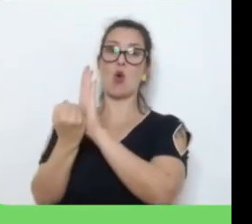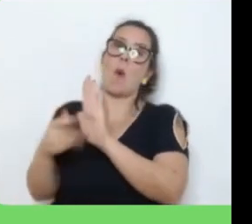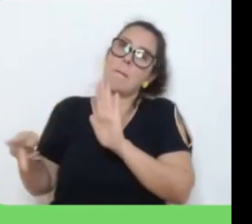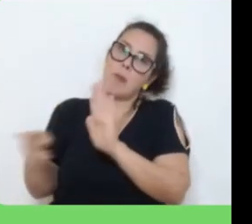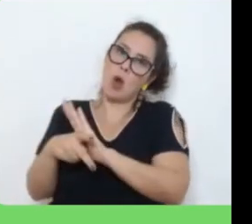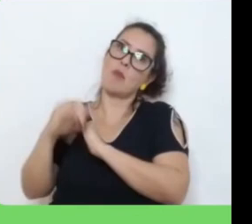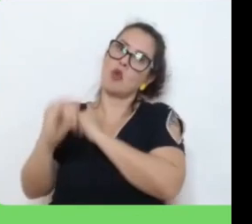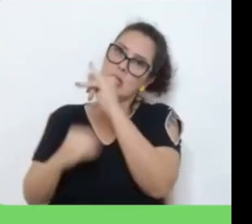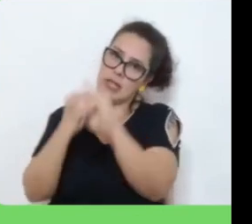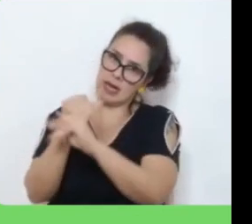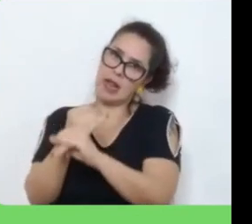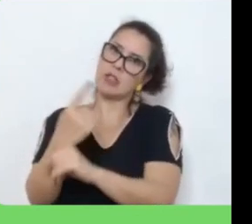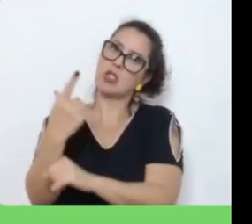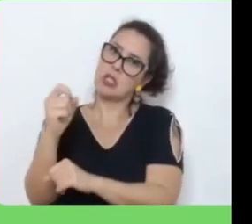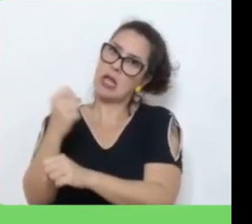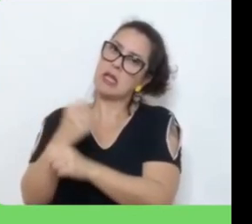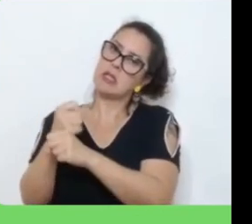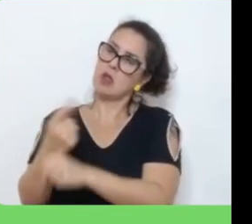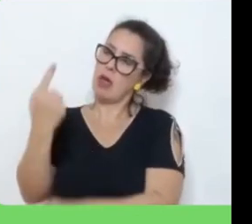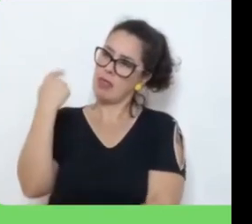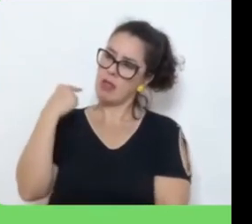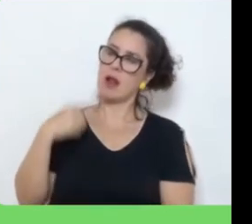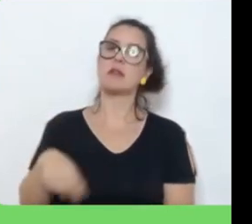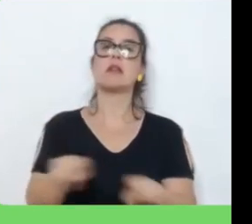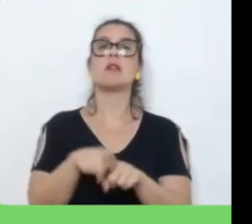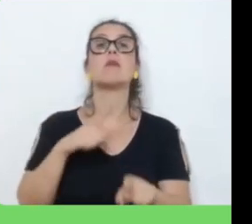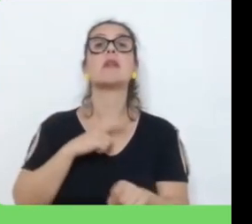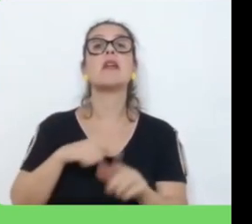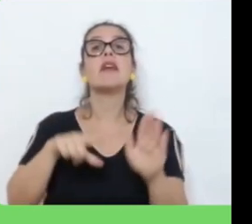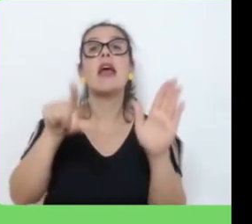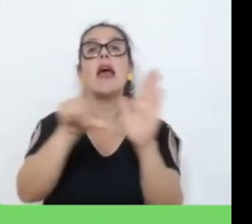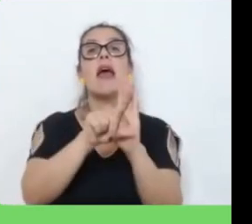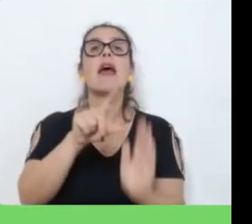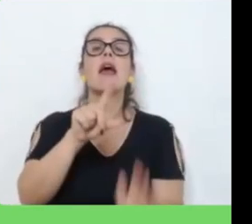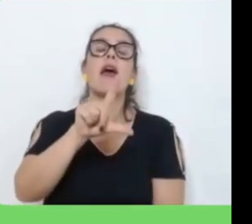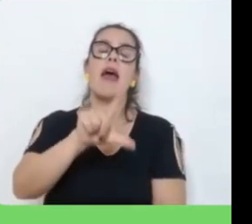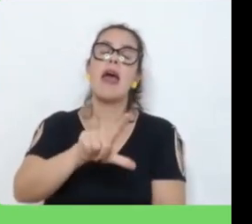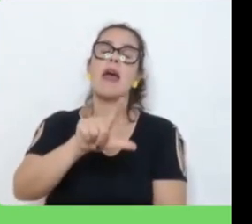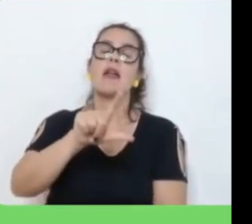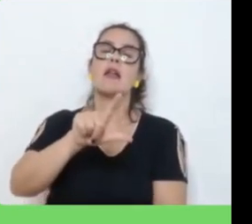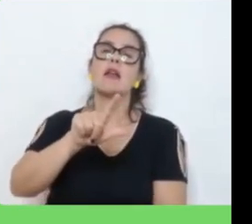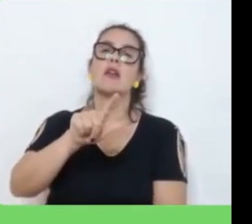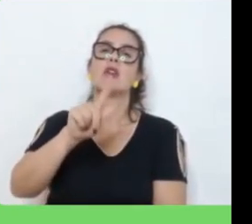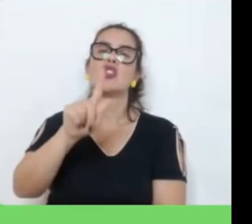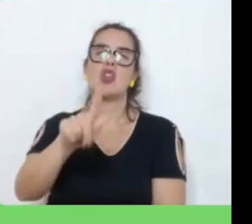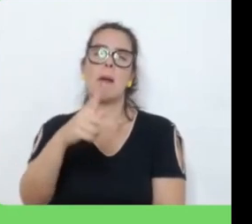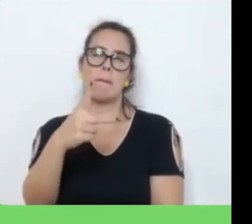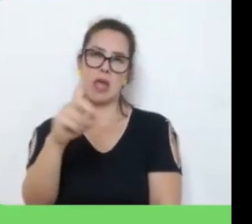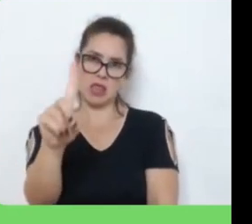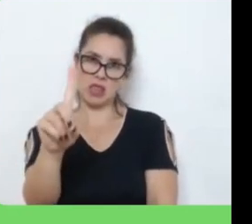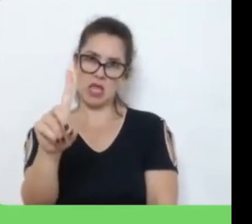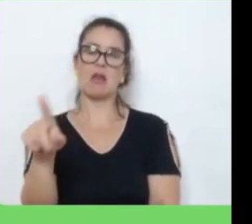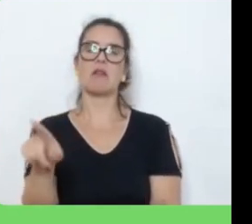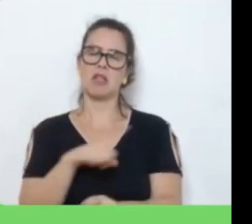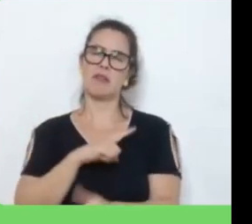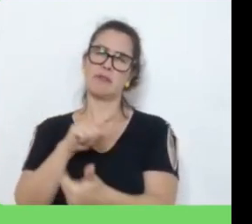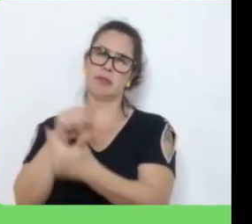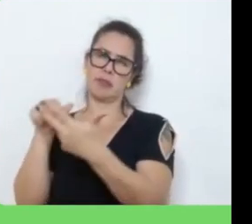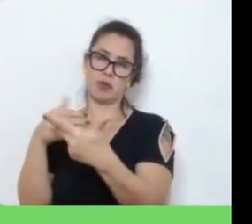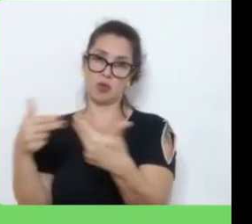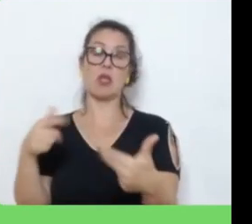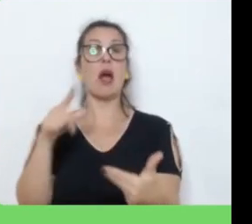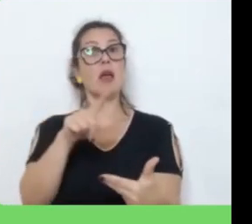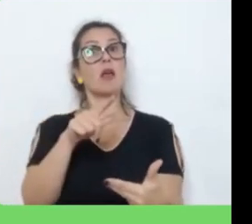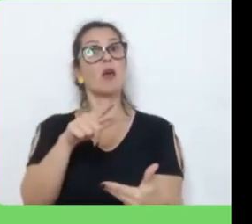anos nós tivemos a a lei geral de proteção de dados recente o Brasil se colocou numa Vanguarda nesse aspecto e